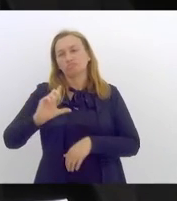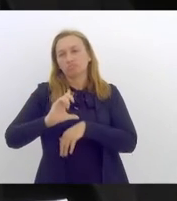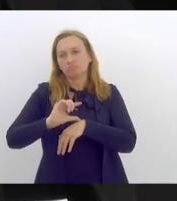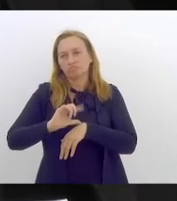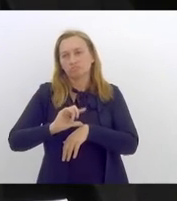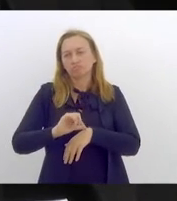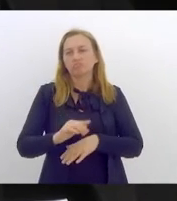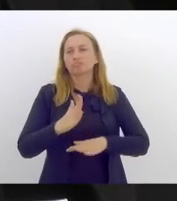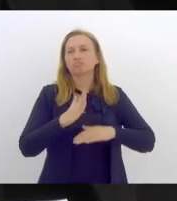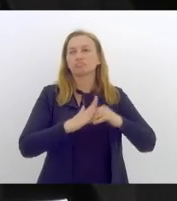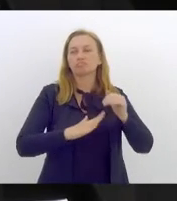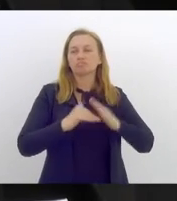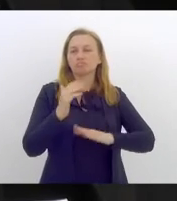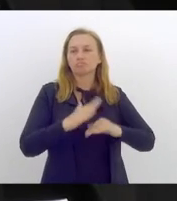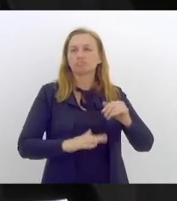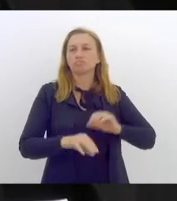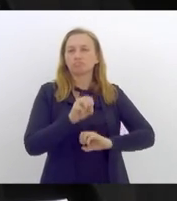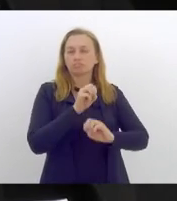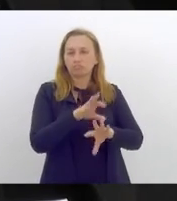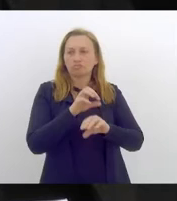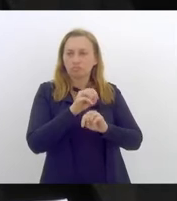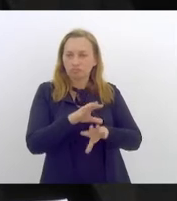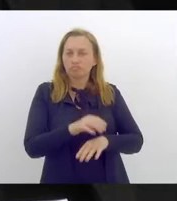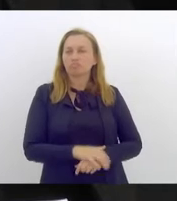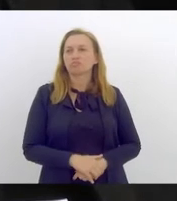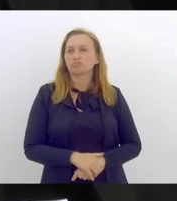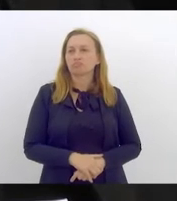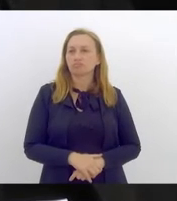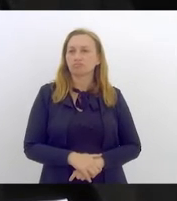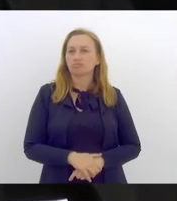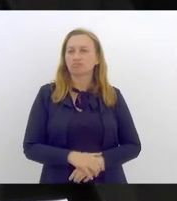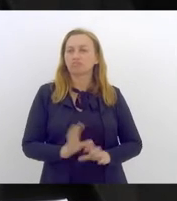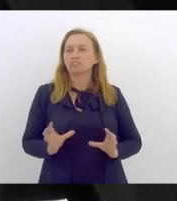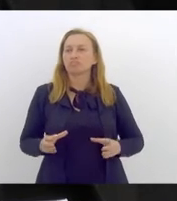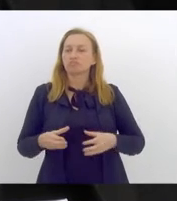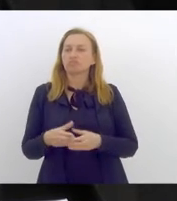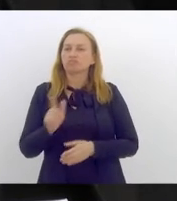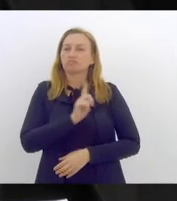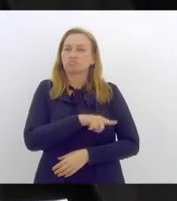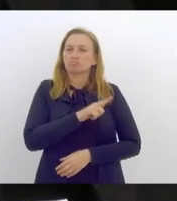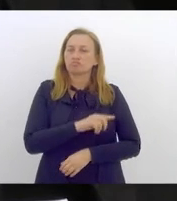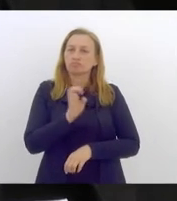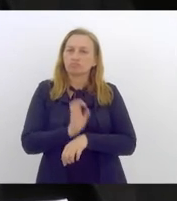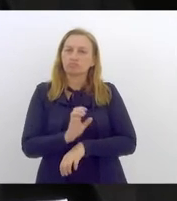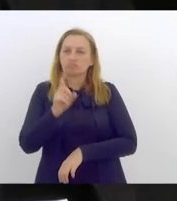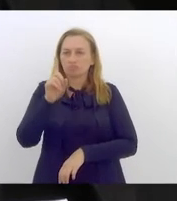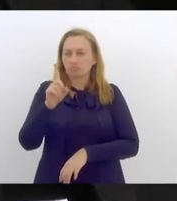para os profissionais da educação que estão implicados nas equipes de gestão nas escolas estaduais.